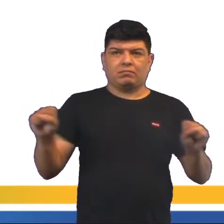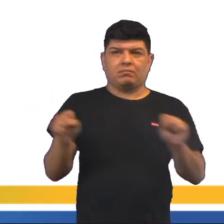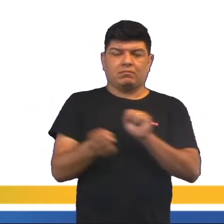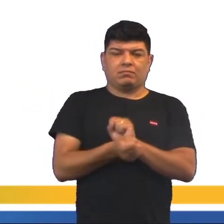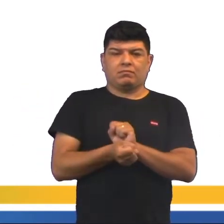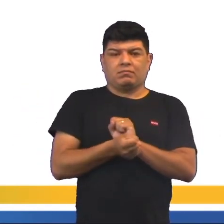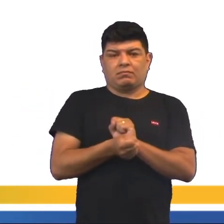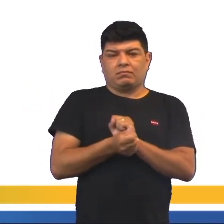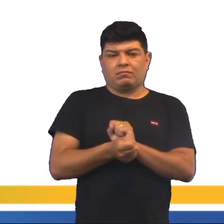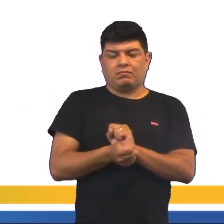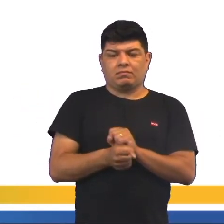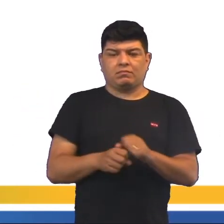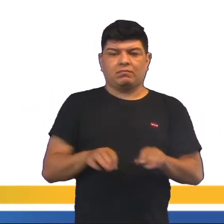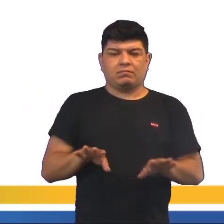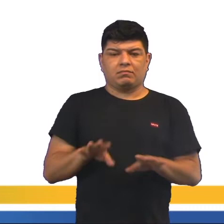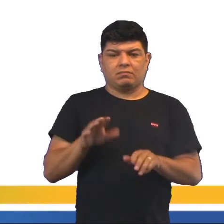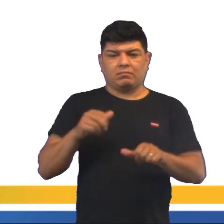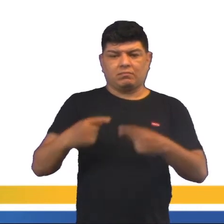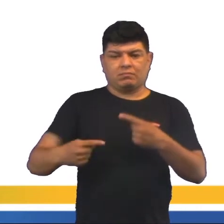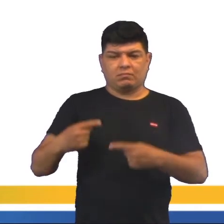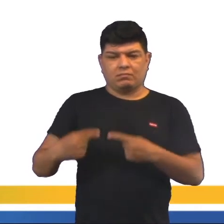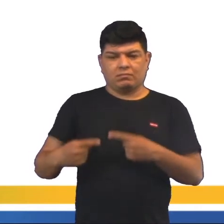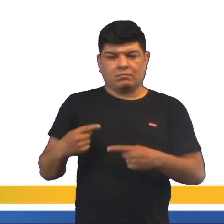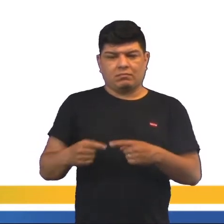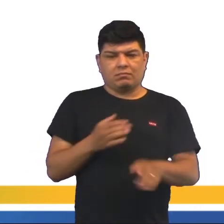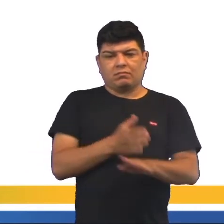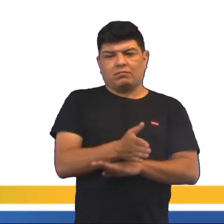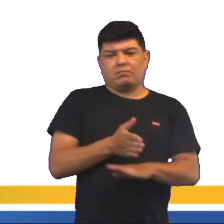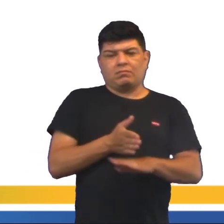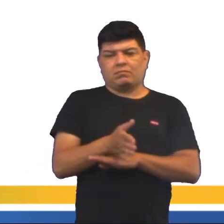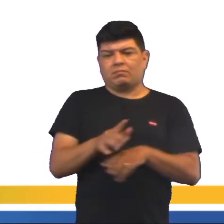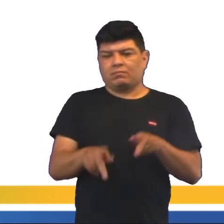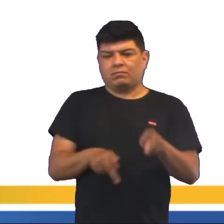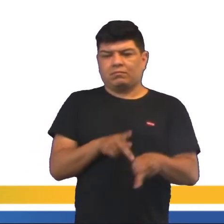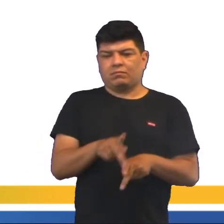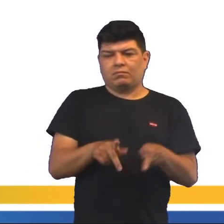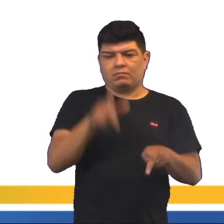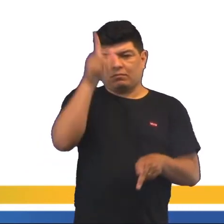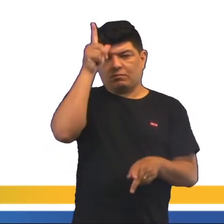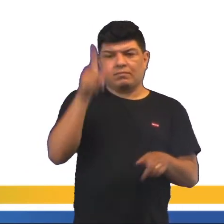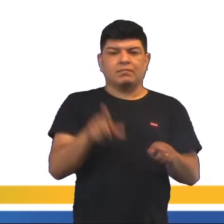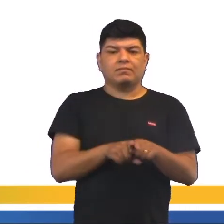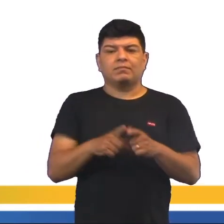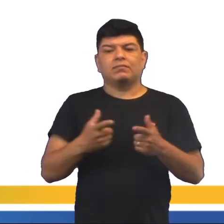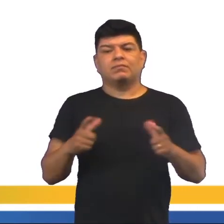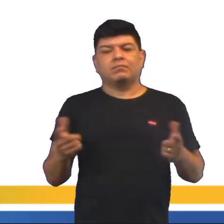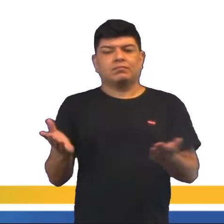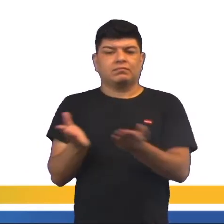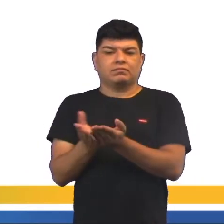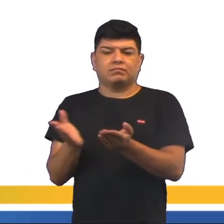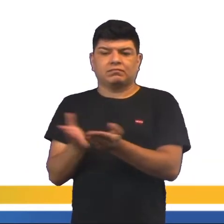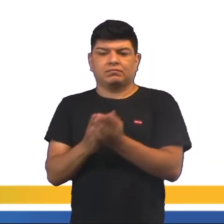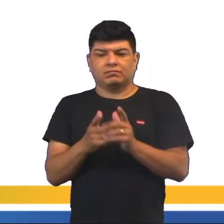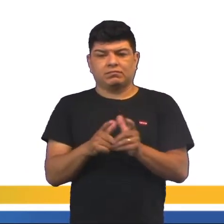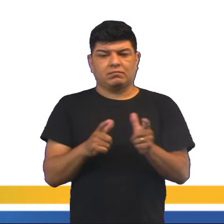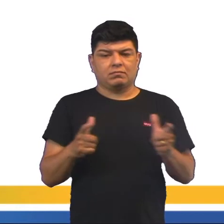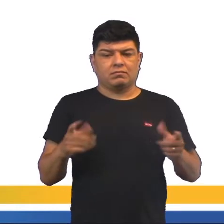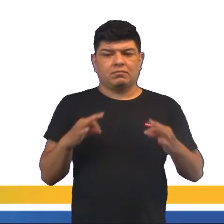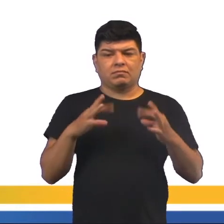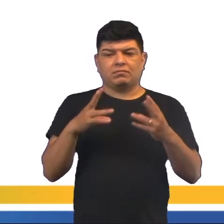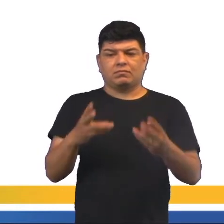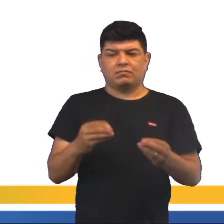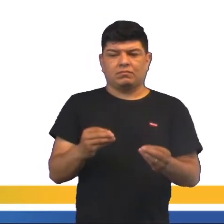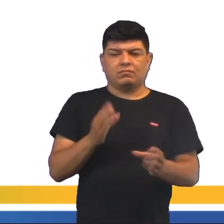né? A instabilidade política, a invasão dos povos germânicos, né, a expansão do cristianismo, né, todos